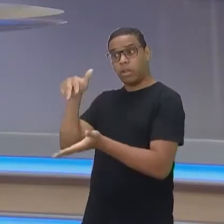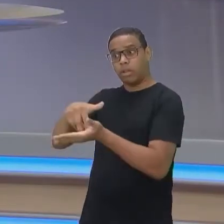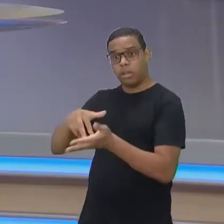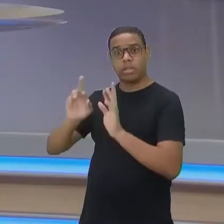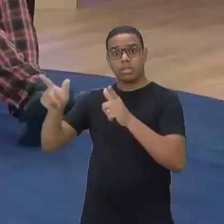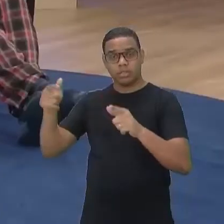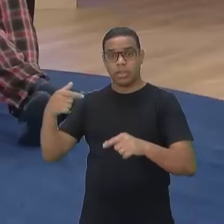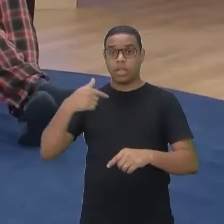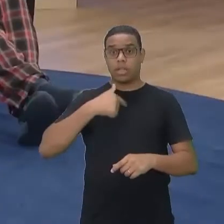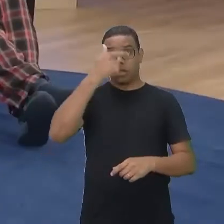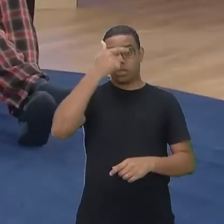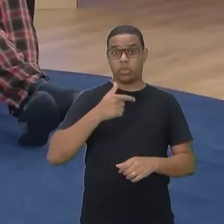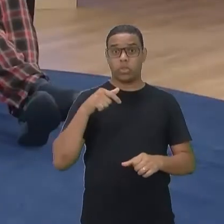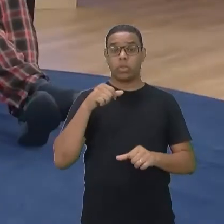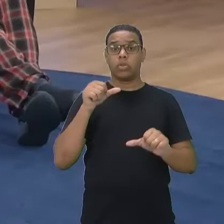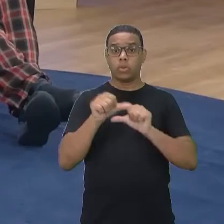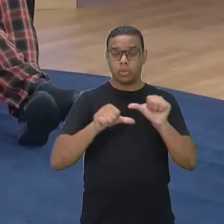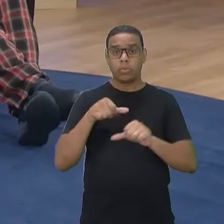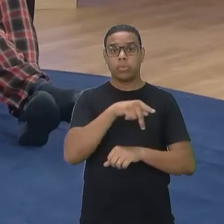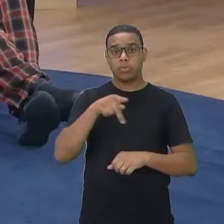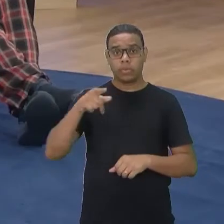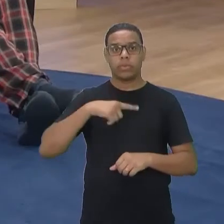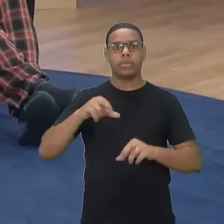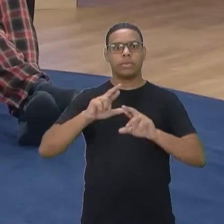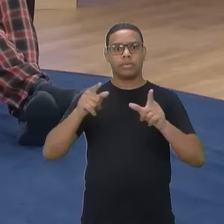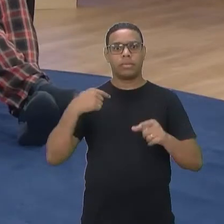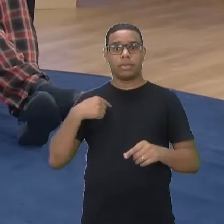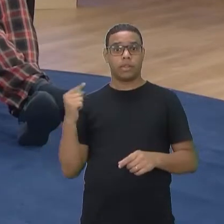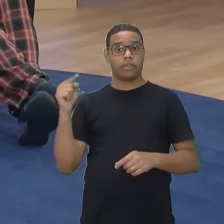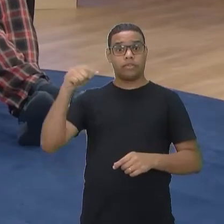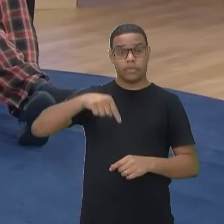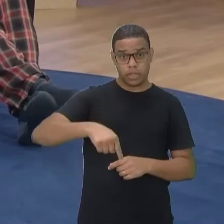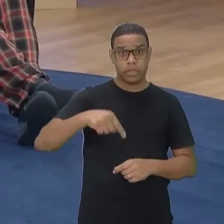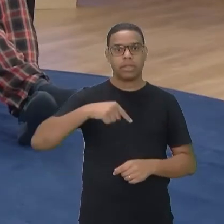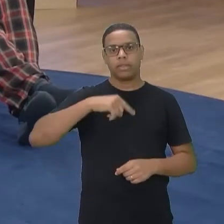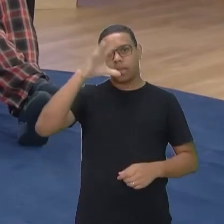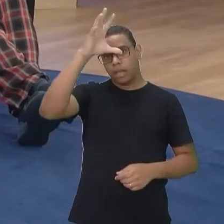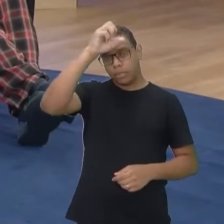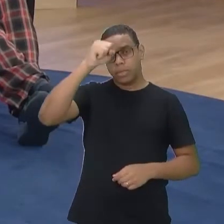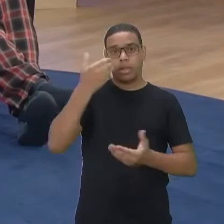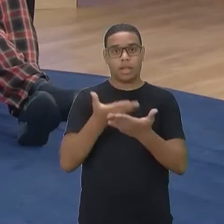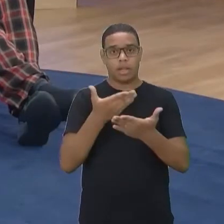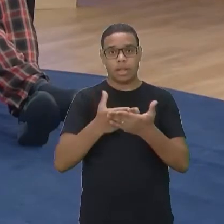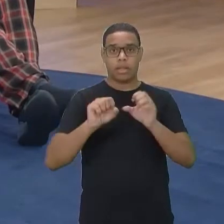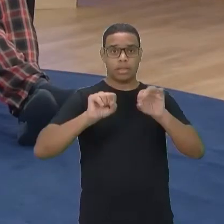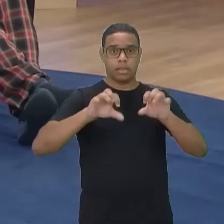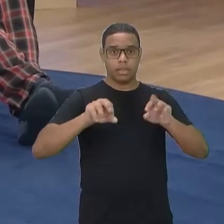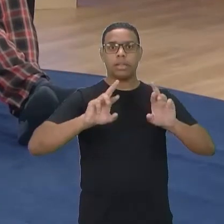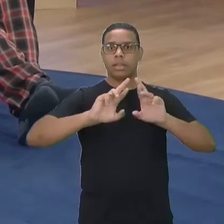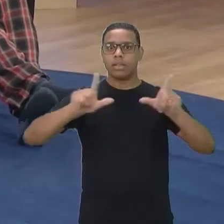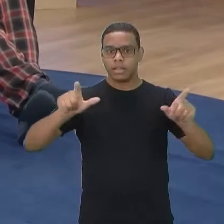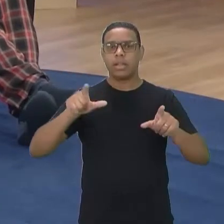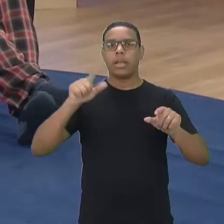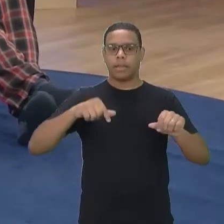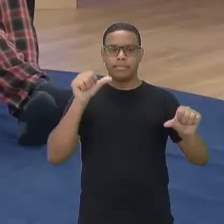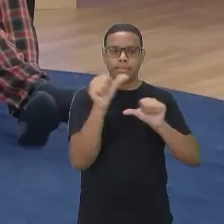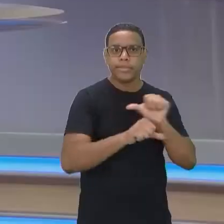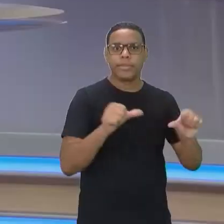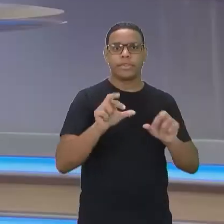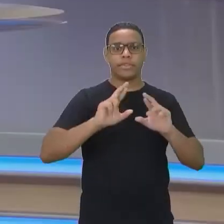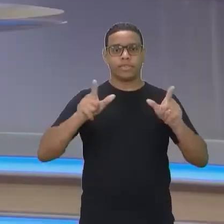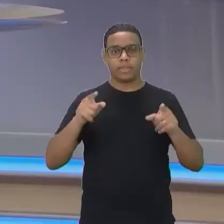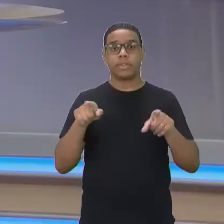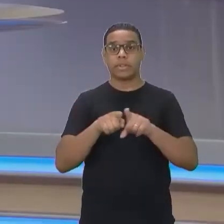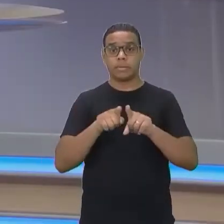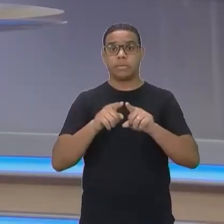ser professora, foi outra mudança. Vir para cá e aprender a dar aula de um outro formato, foi uma mudança. E